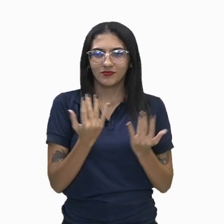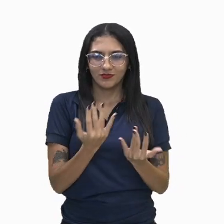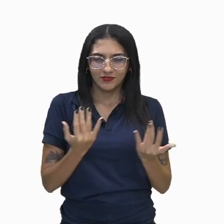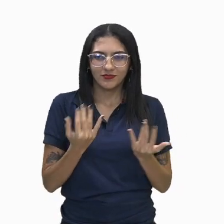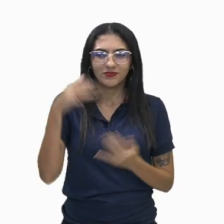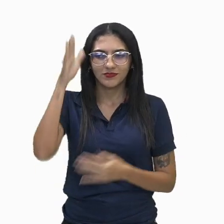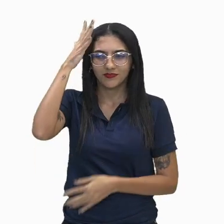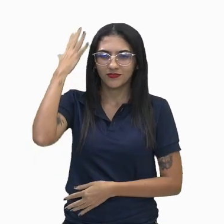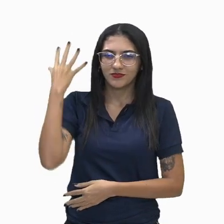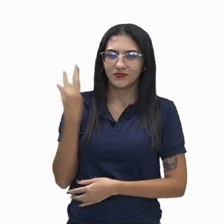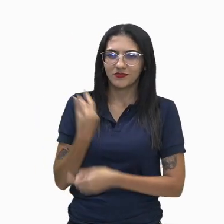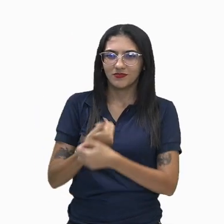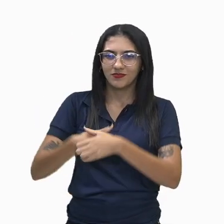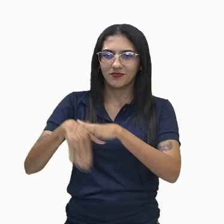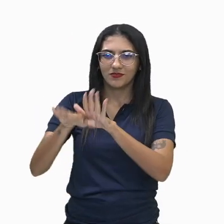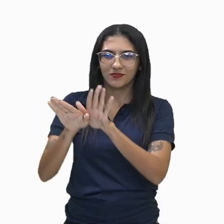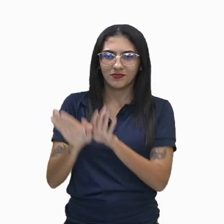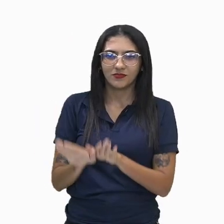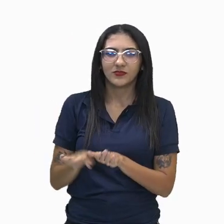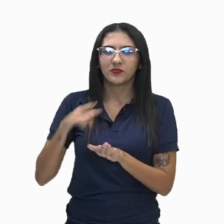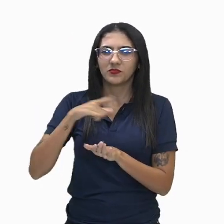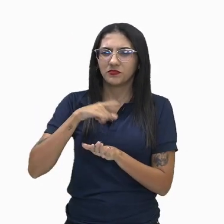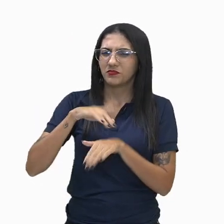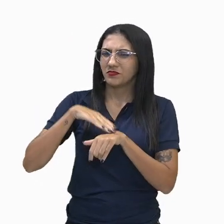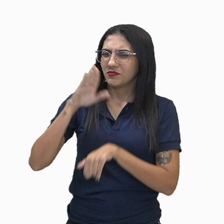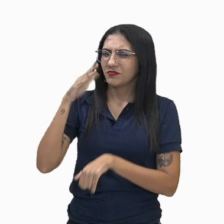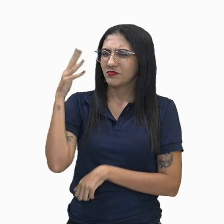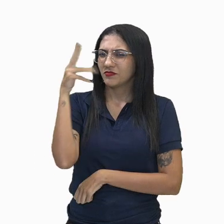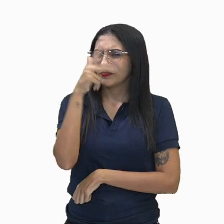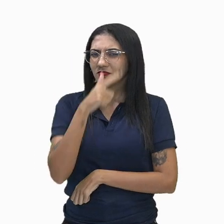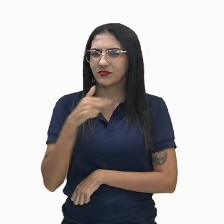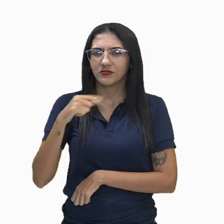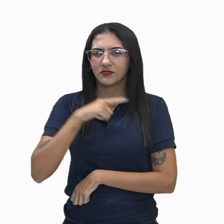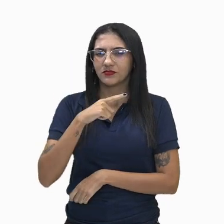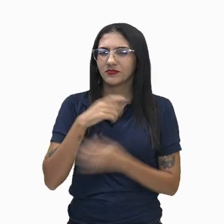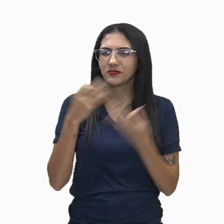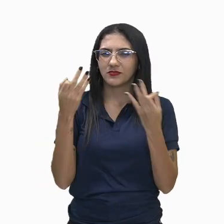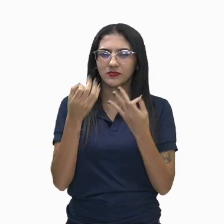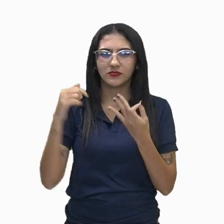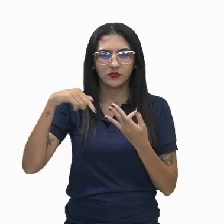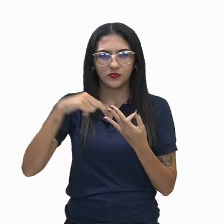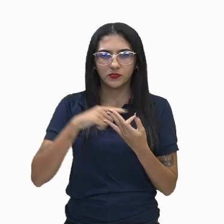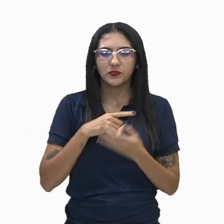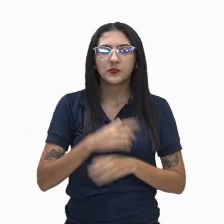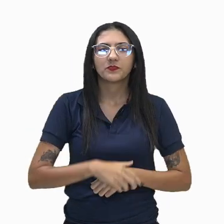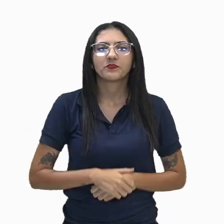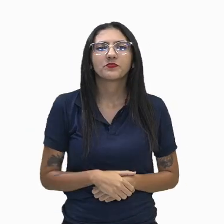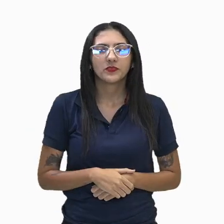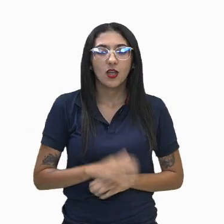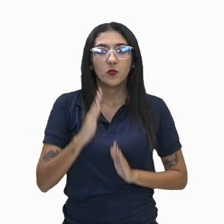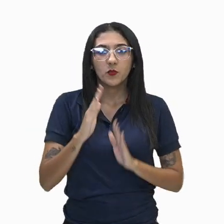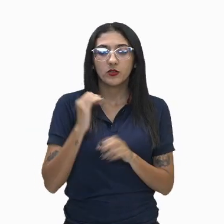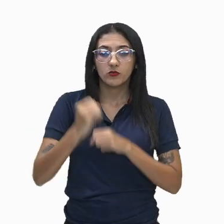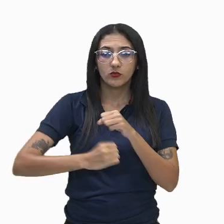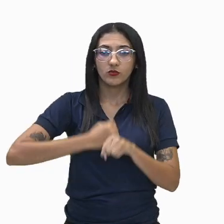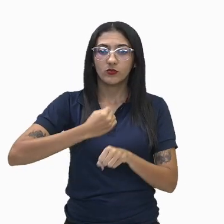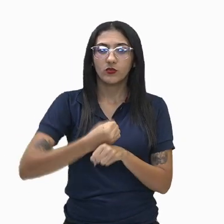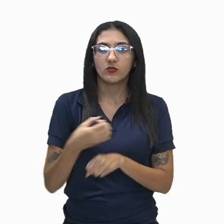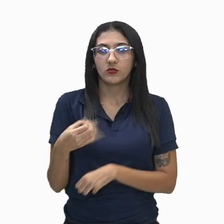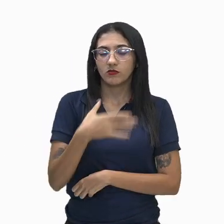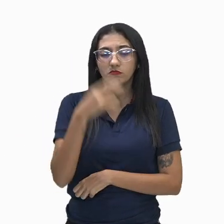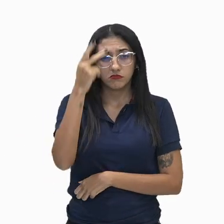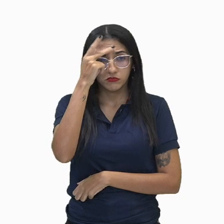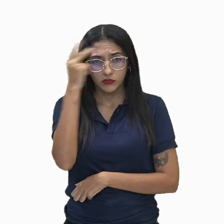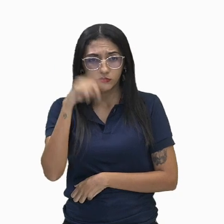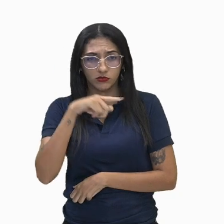ritos afro-brasileiros mais populares que se tem notícia. Na passagem do ano, no Réveillon, as pessoas